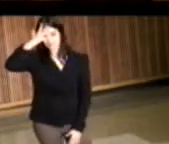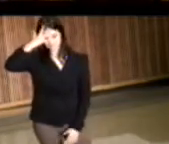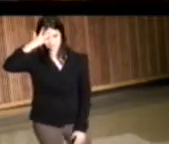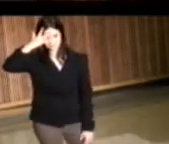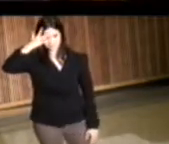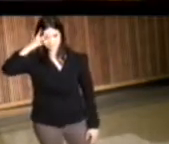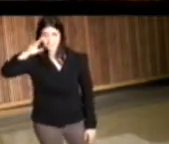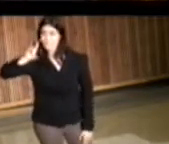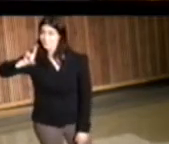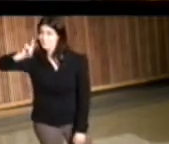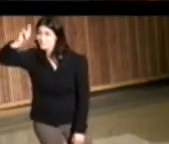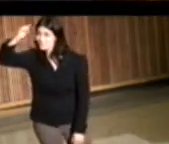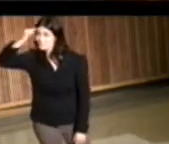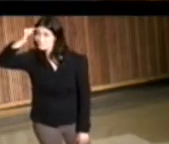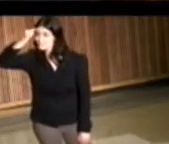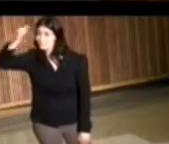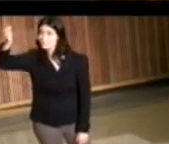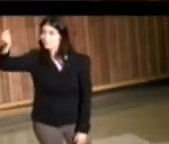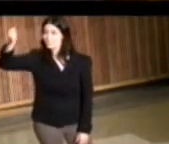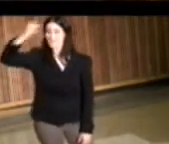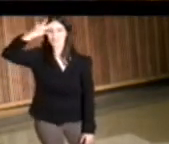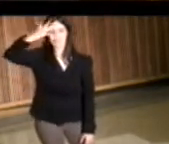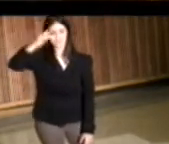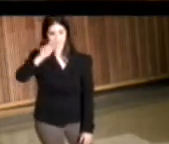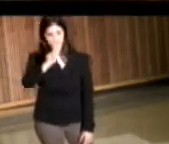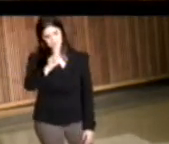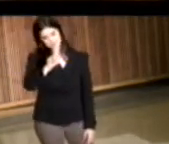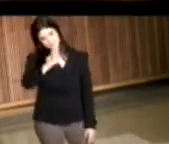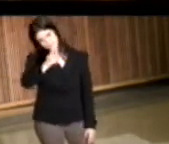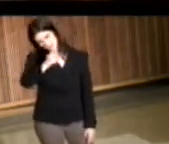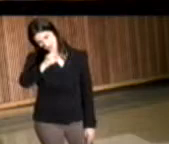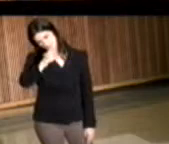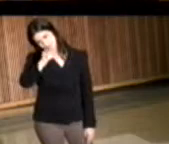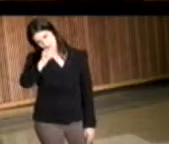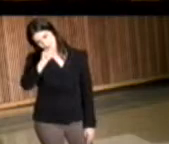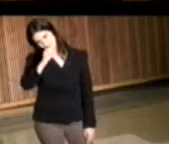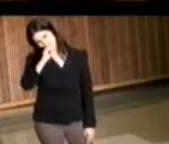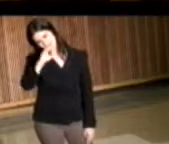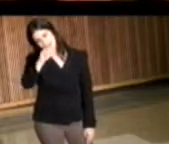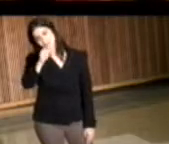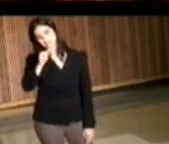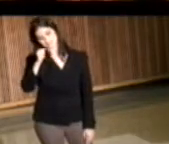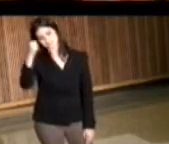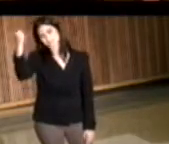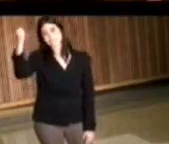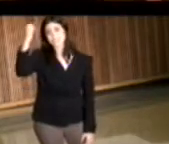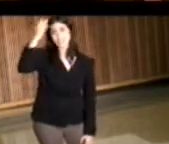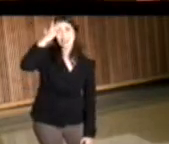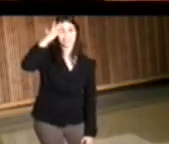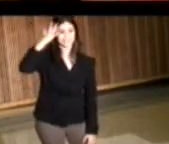de Deus é graça. O critério de Deus é